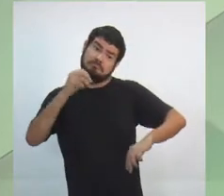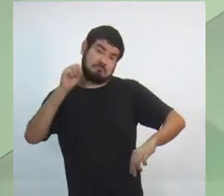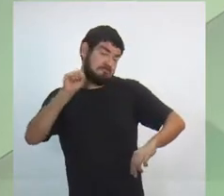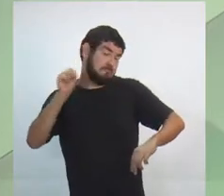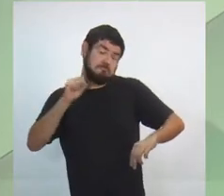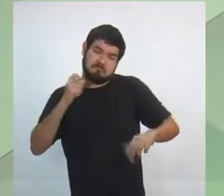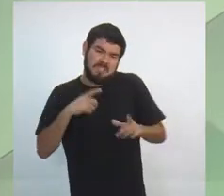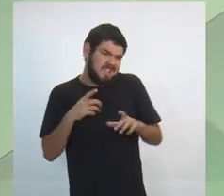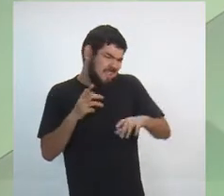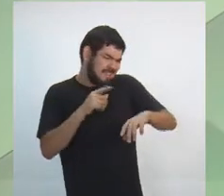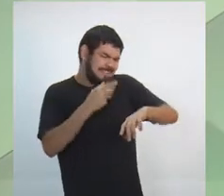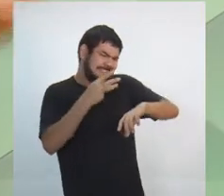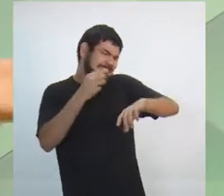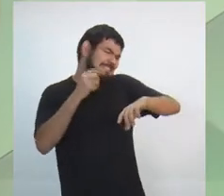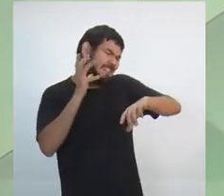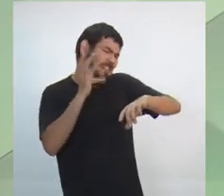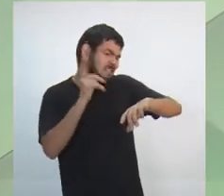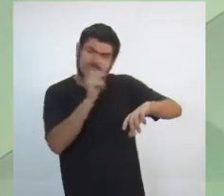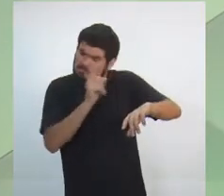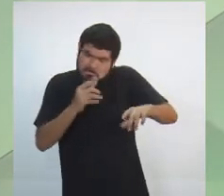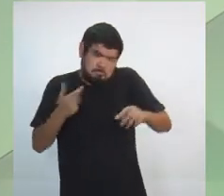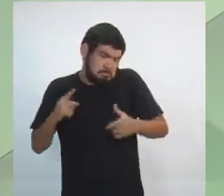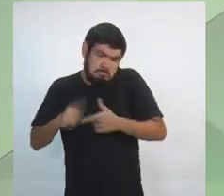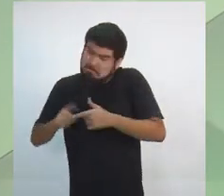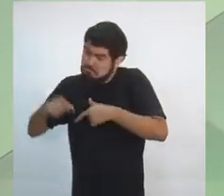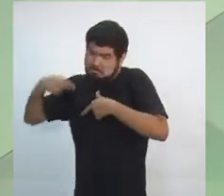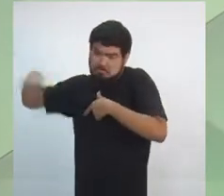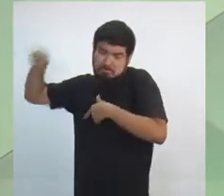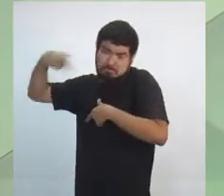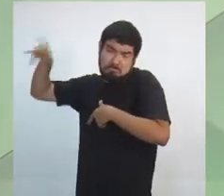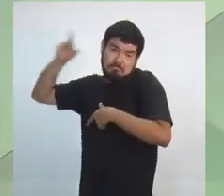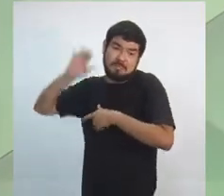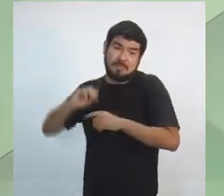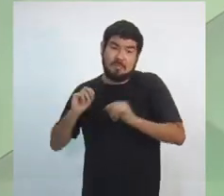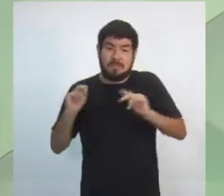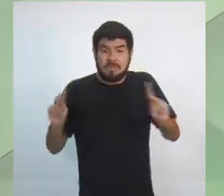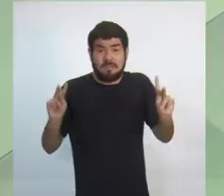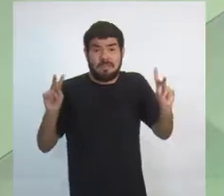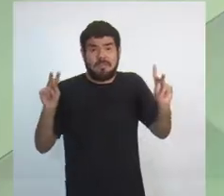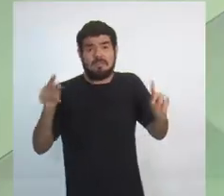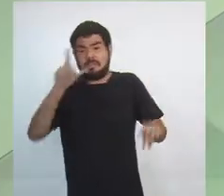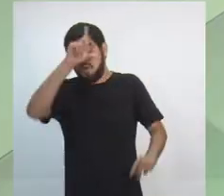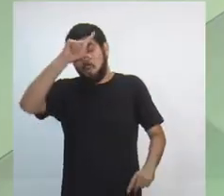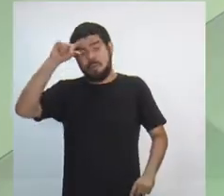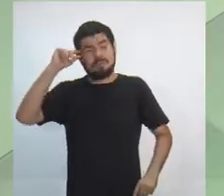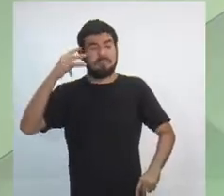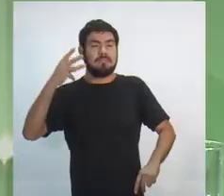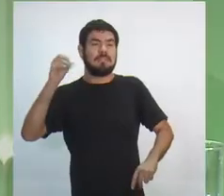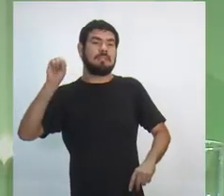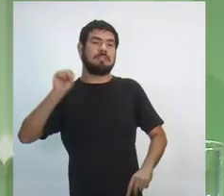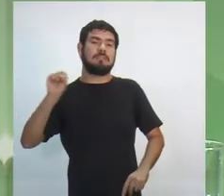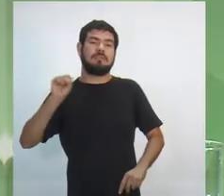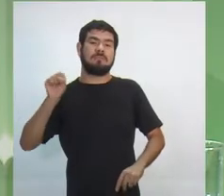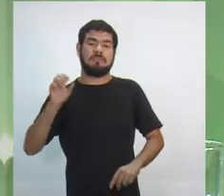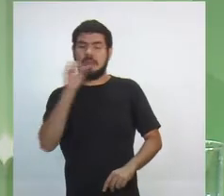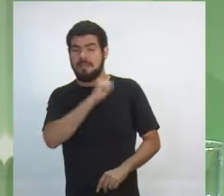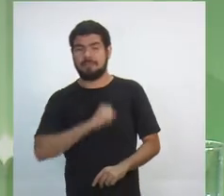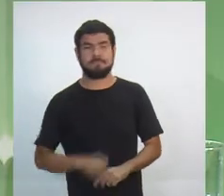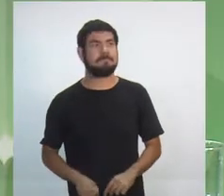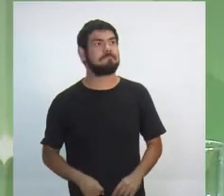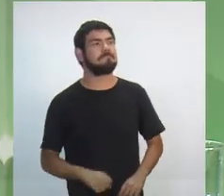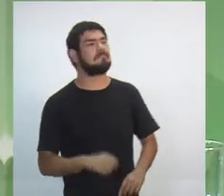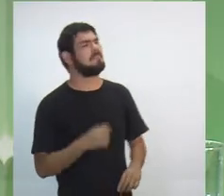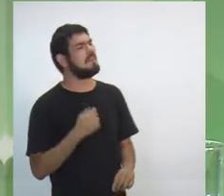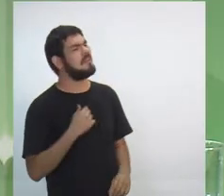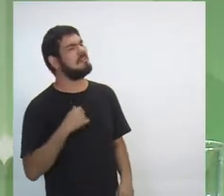tempo, não tem problema. A gente diz encerrou e começa o cronômetro para a resposta. Ok? Candidato Wilson Lima, 30 segundos para fazer a pergunta. Eu tenho